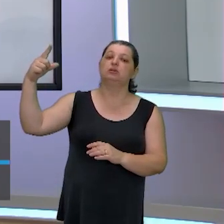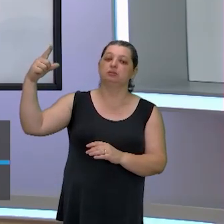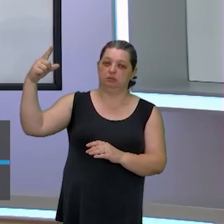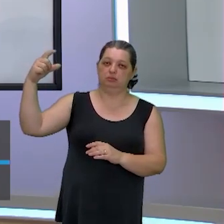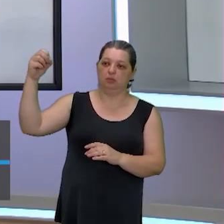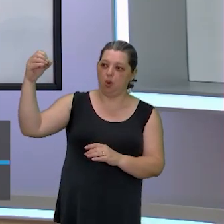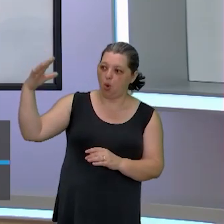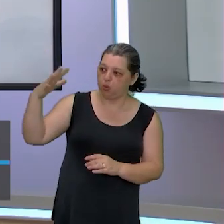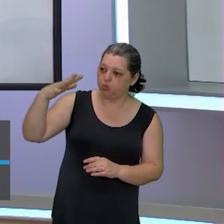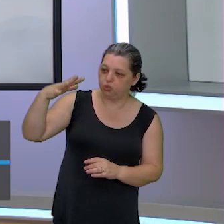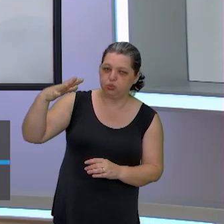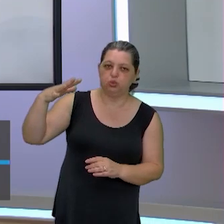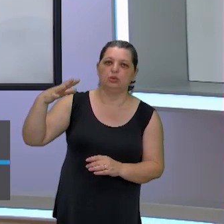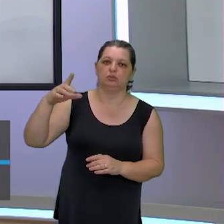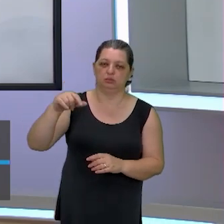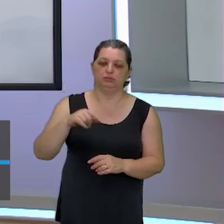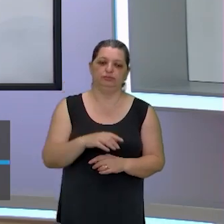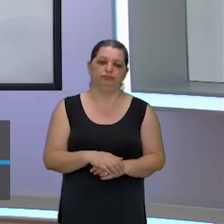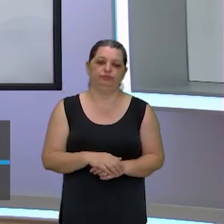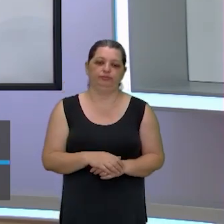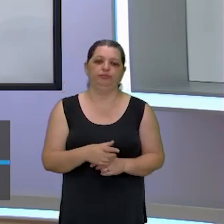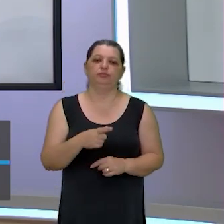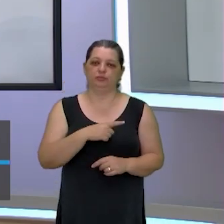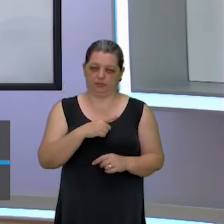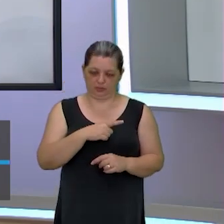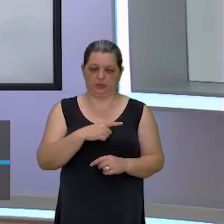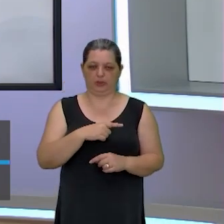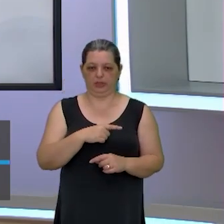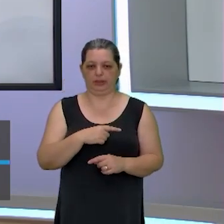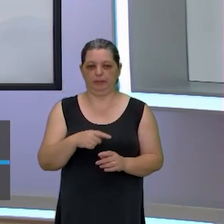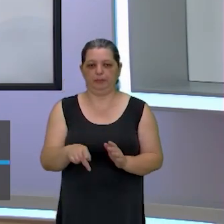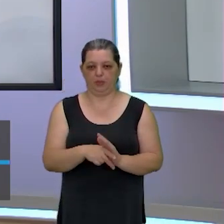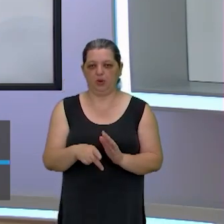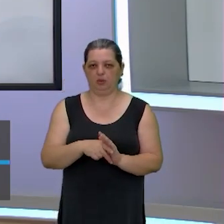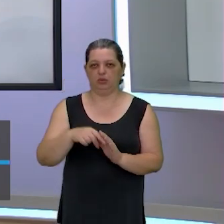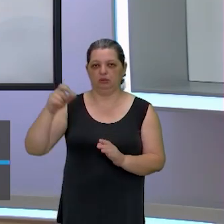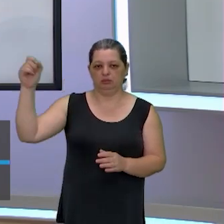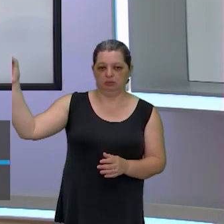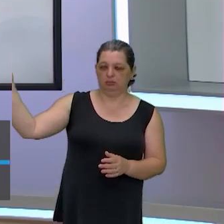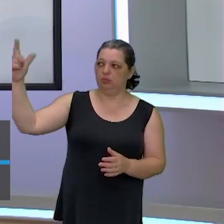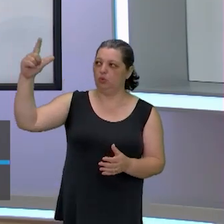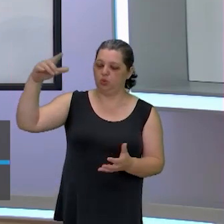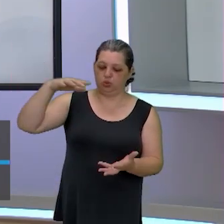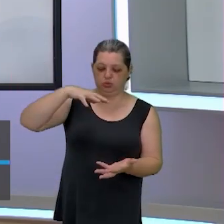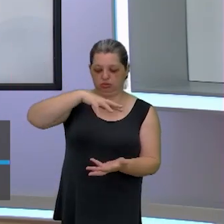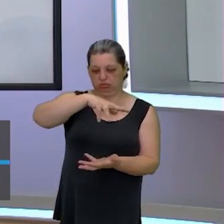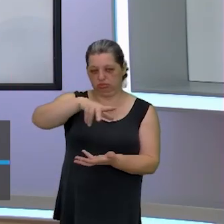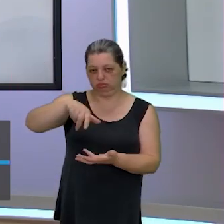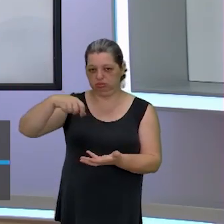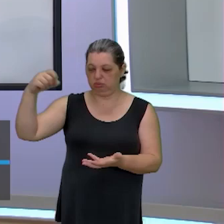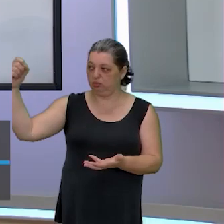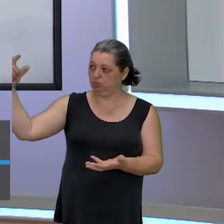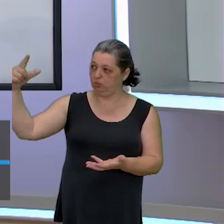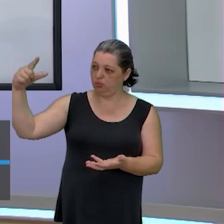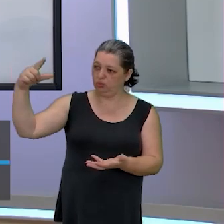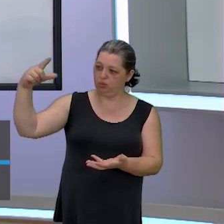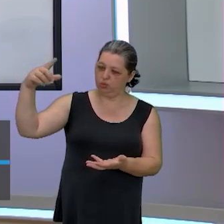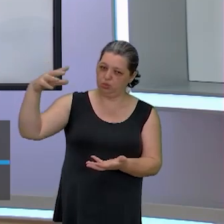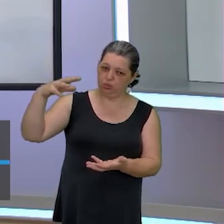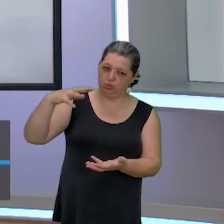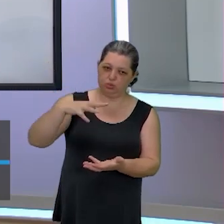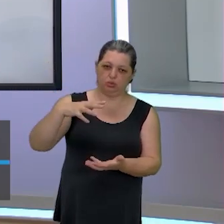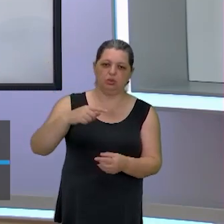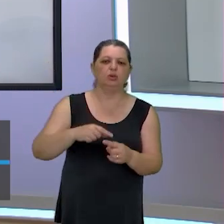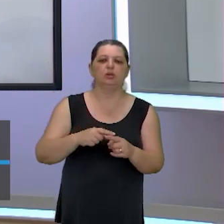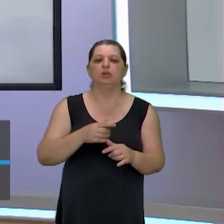luz né radiação sai do Sol ali chega até a terra através do vácuo Qual a diferença de